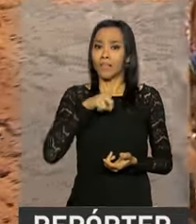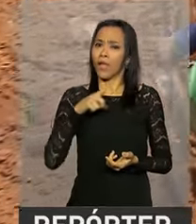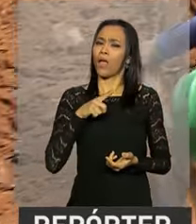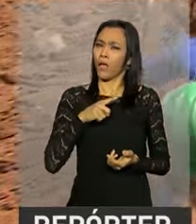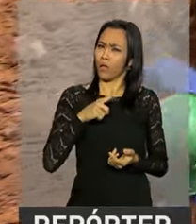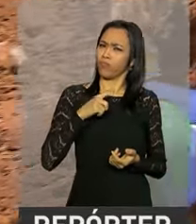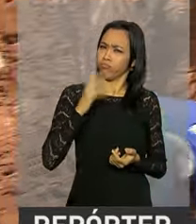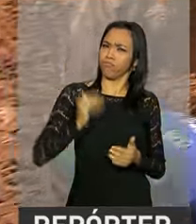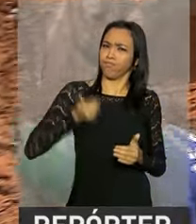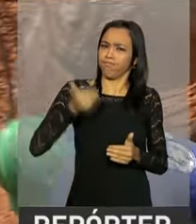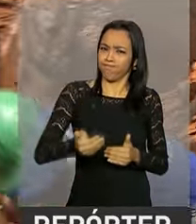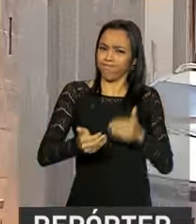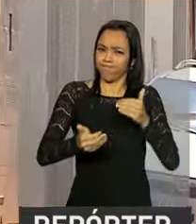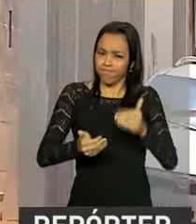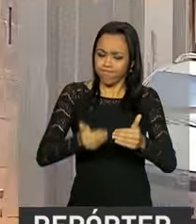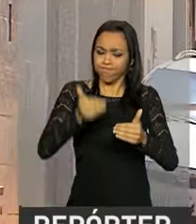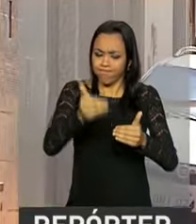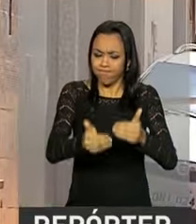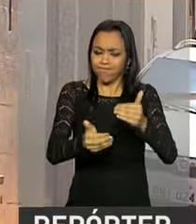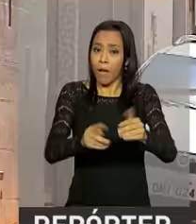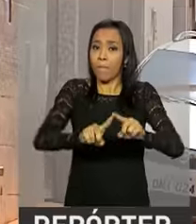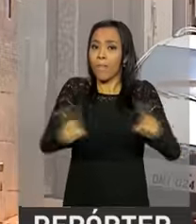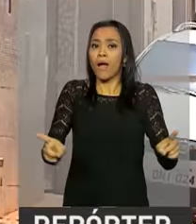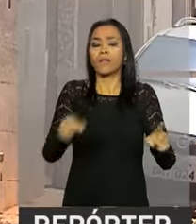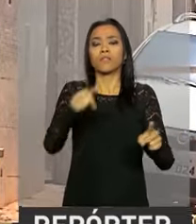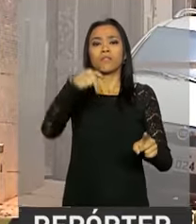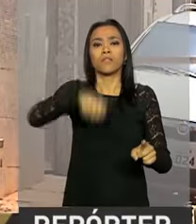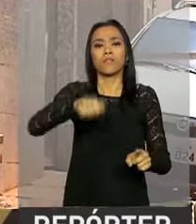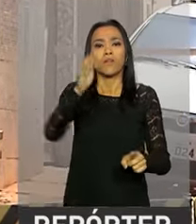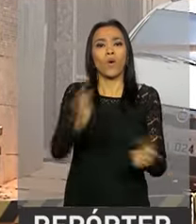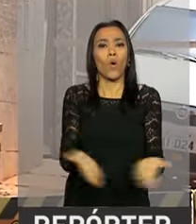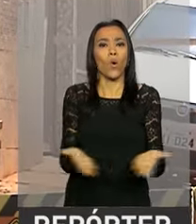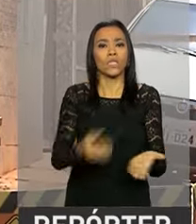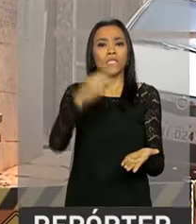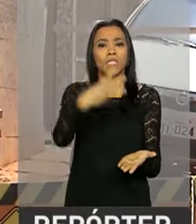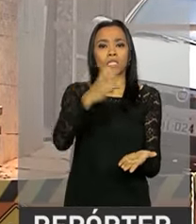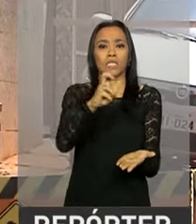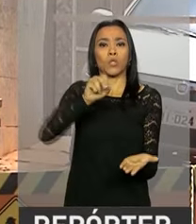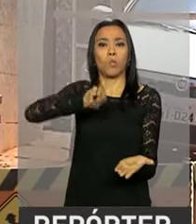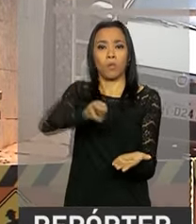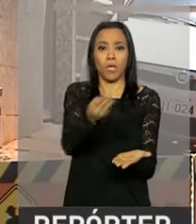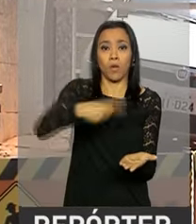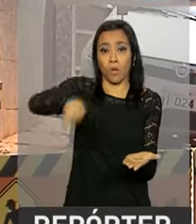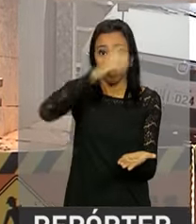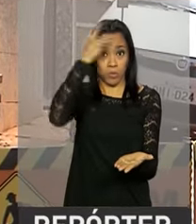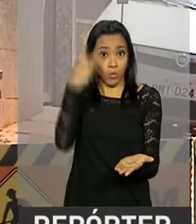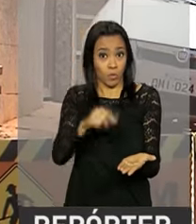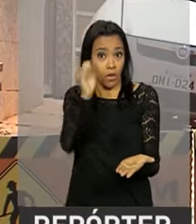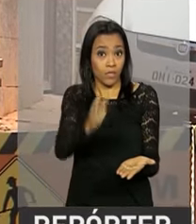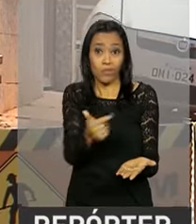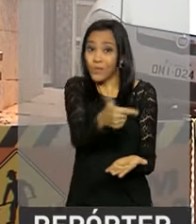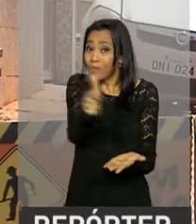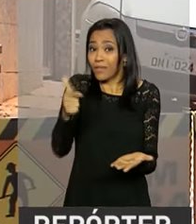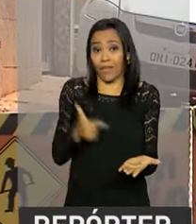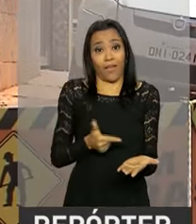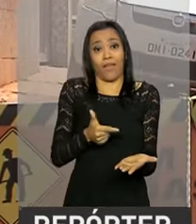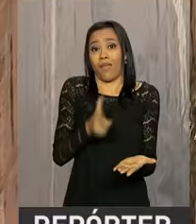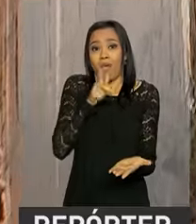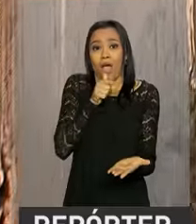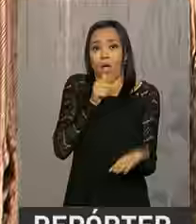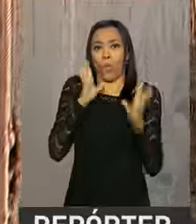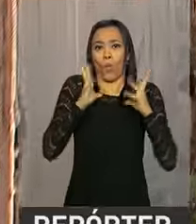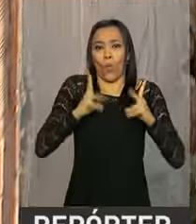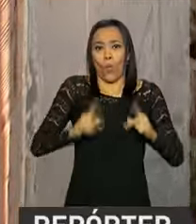avanços mas ainda assim estima-se que hoje pelo menos 35 milhões de brasileiros não tem a abastecimento de